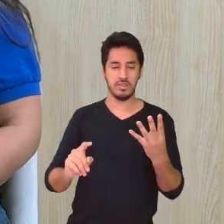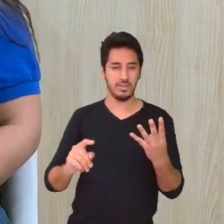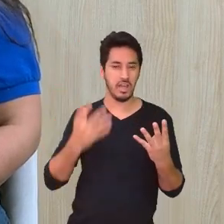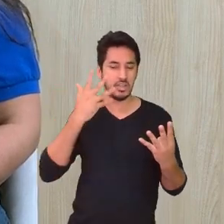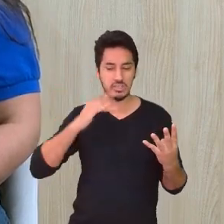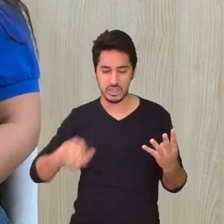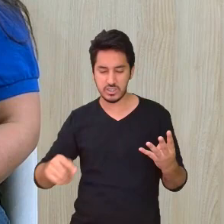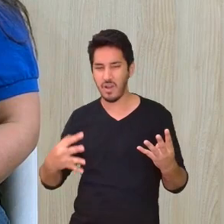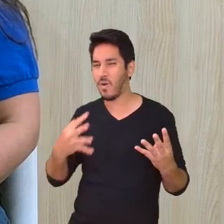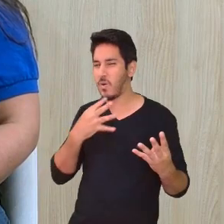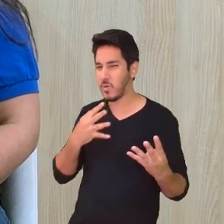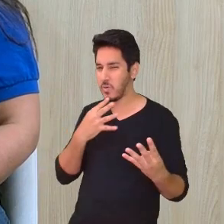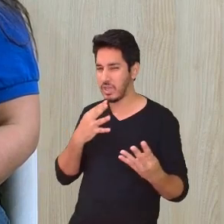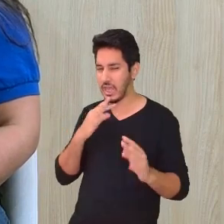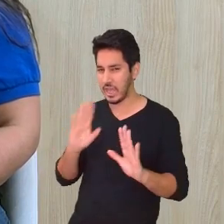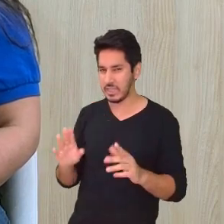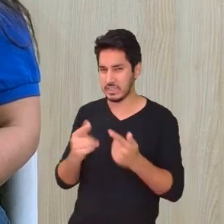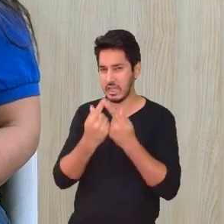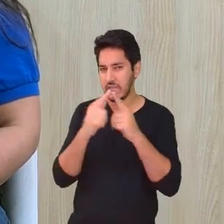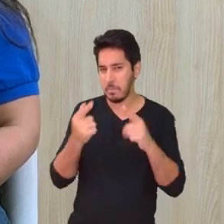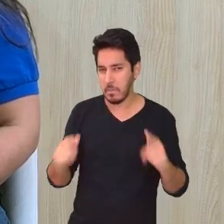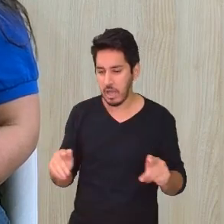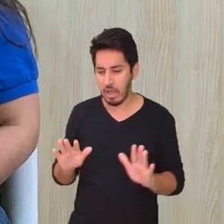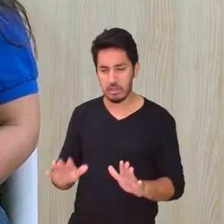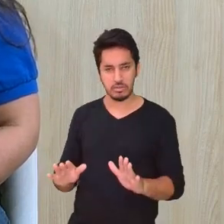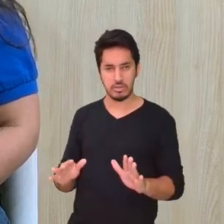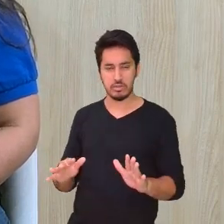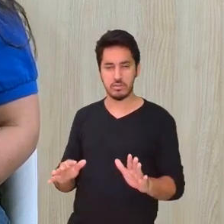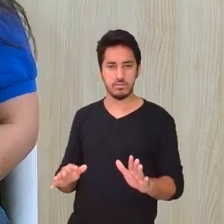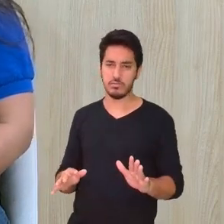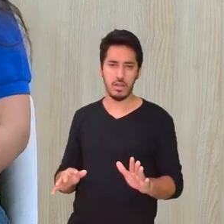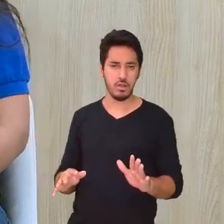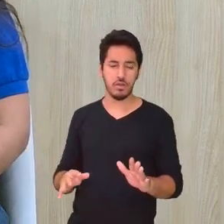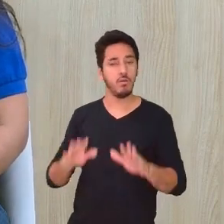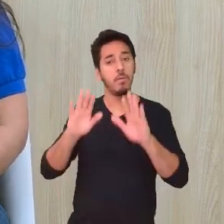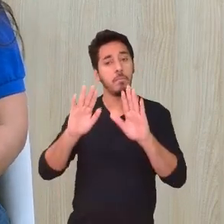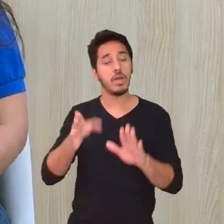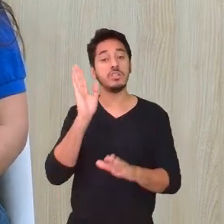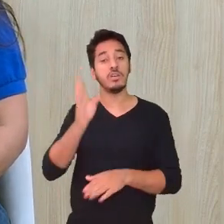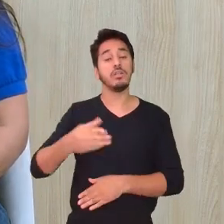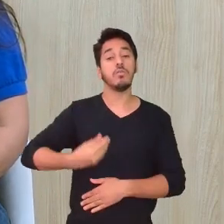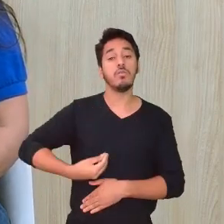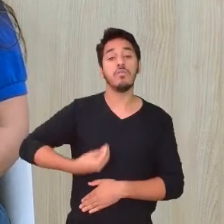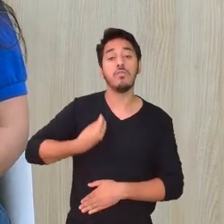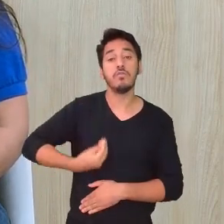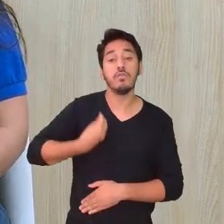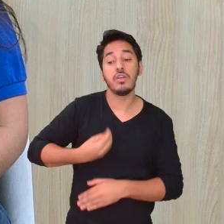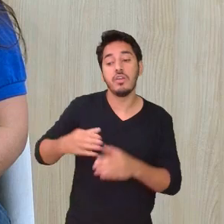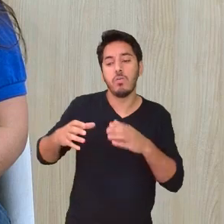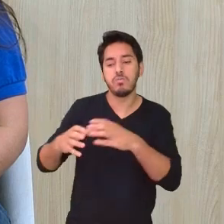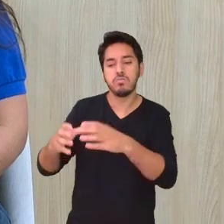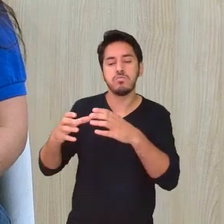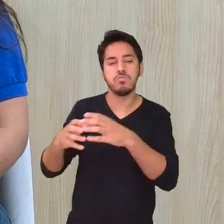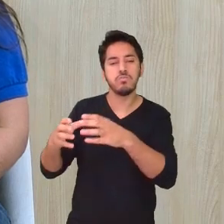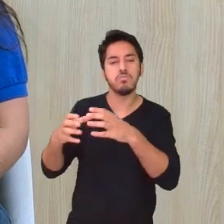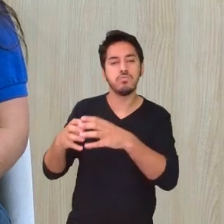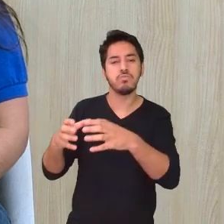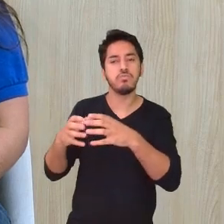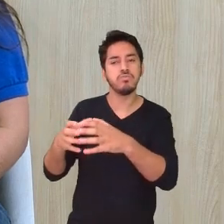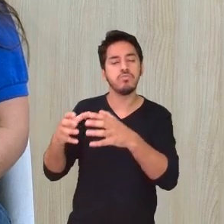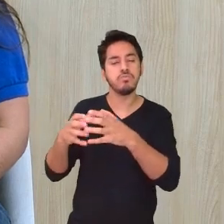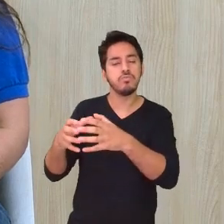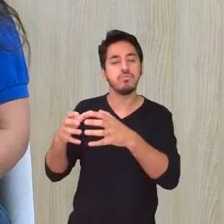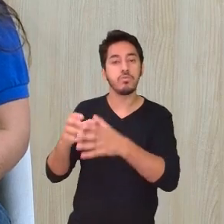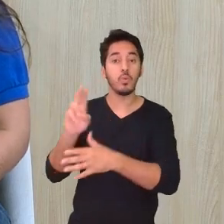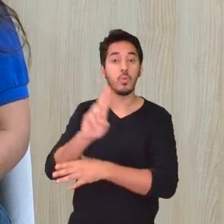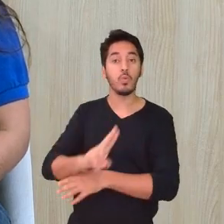A questão da gramática, tudinho, mas elas já têm um convívio, elas já usam aquela língua, né? Para